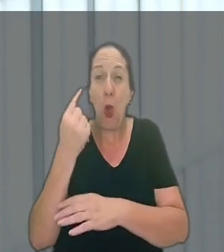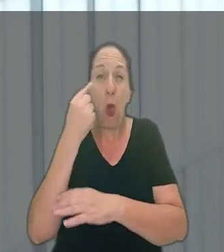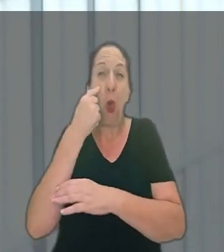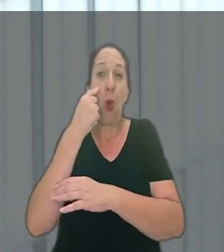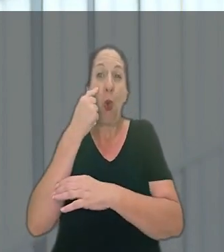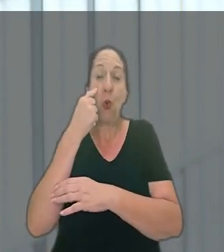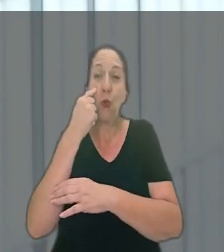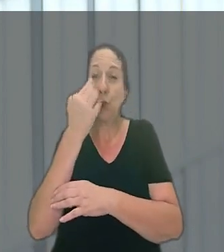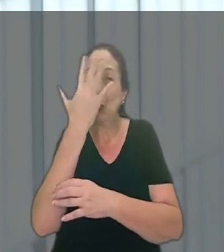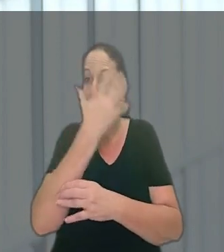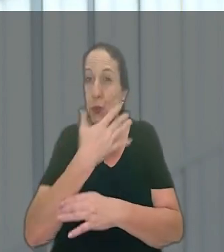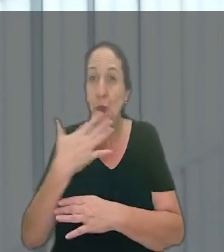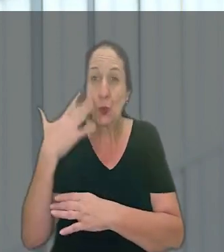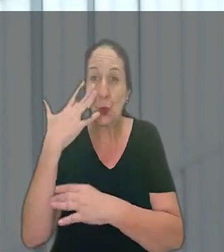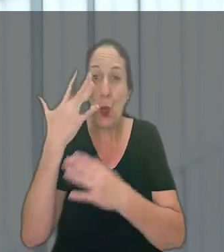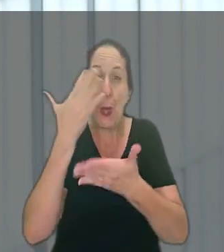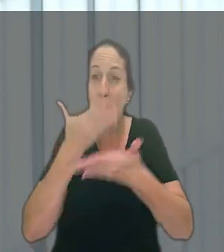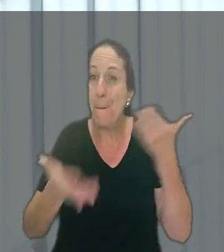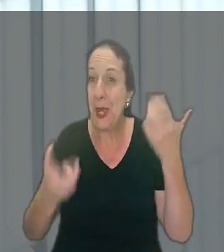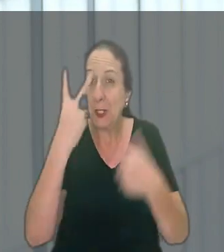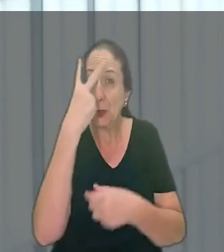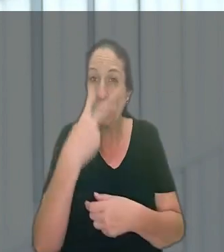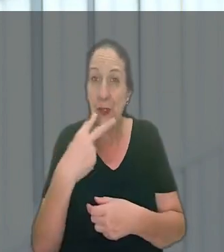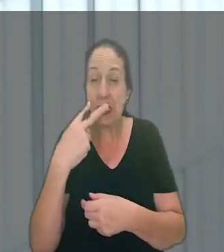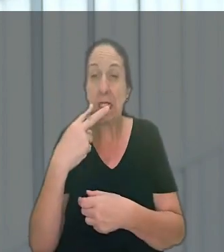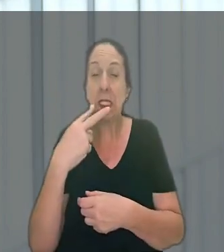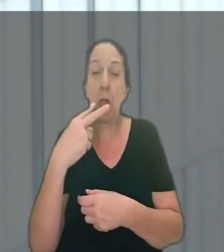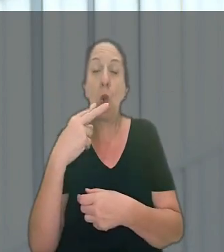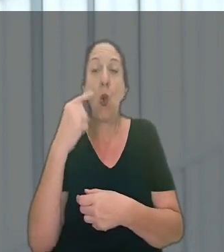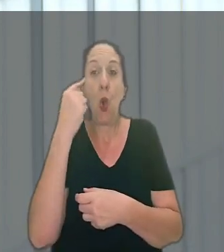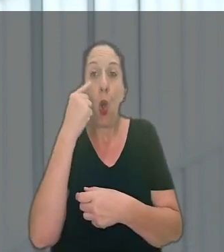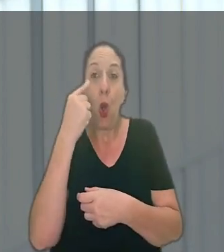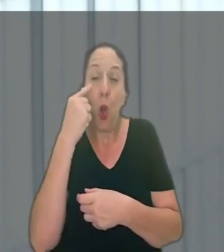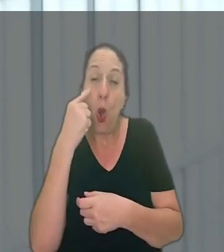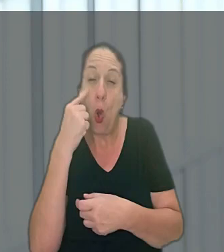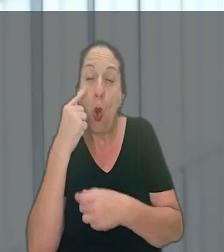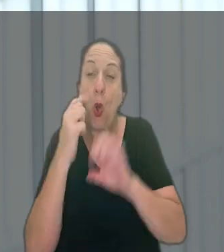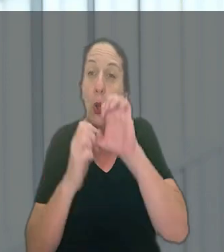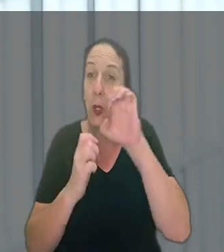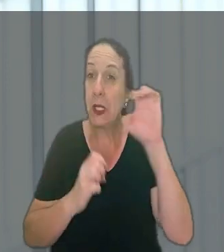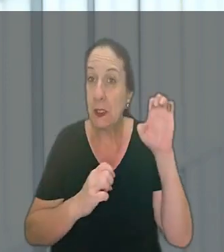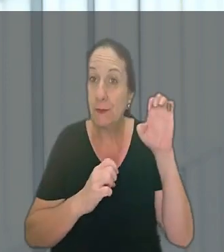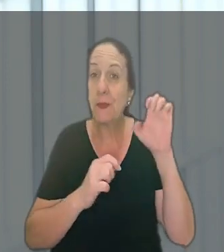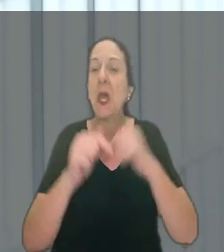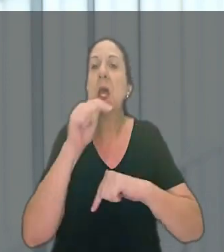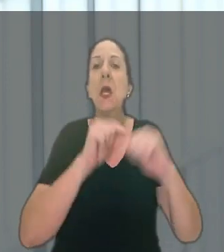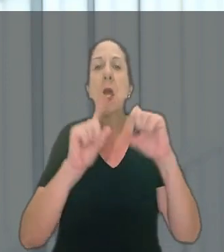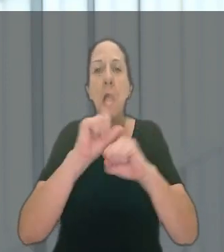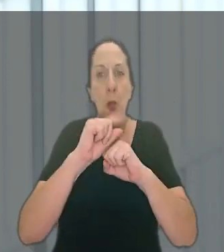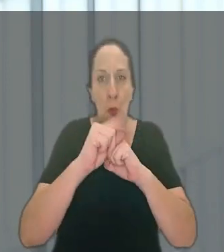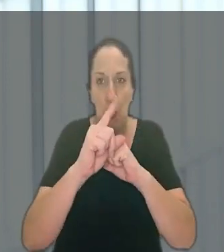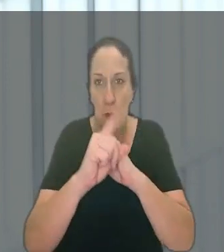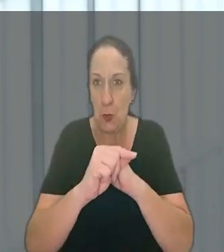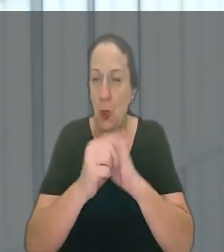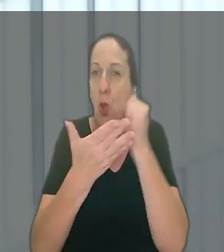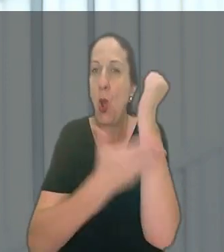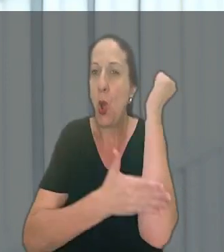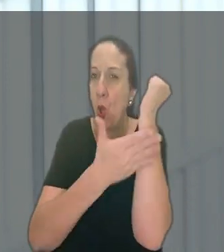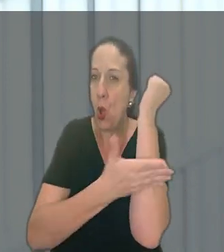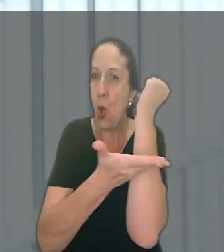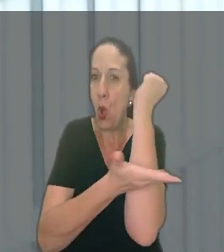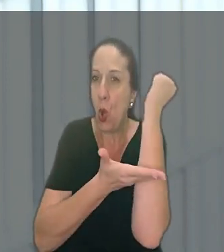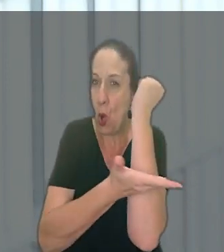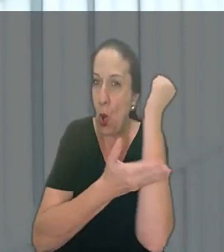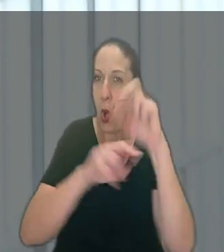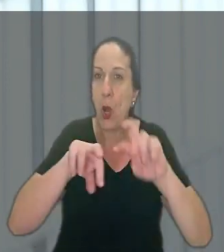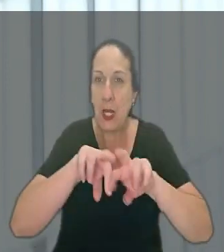do motorista. O acidente causou a perda da visão do olho esquerdo. O motorista argumentou que o trabalho em área de corte